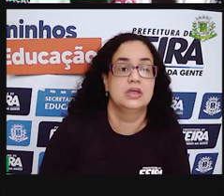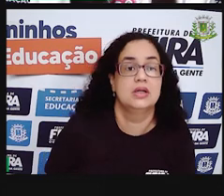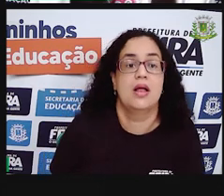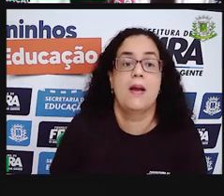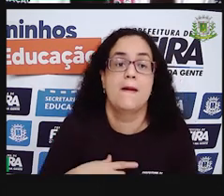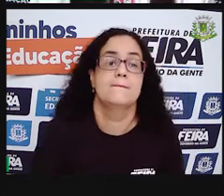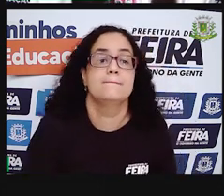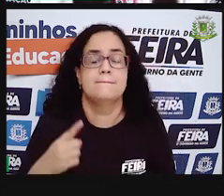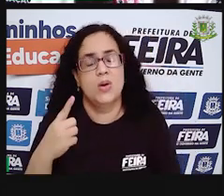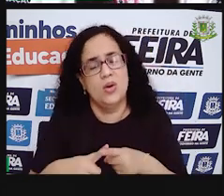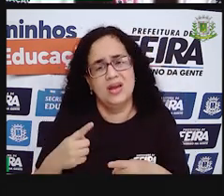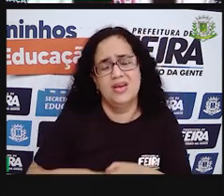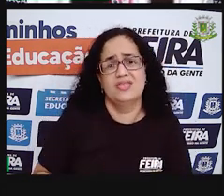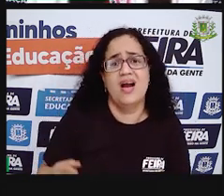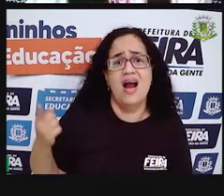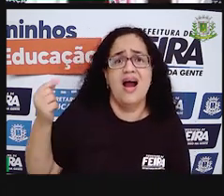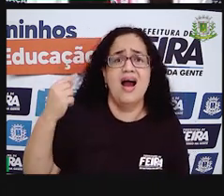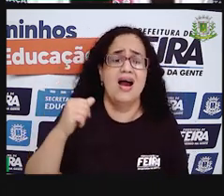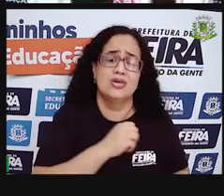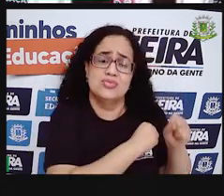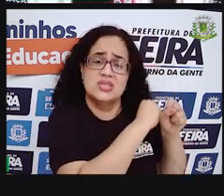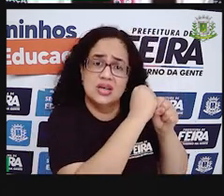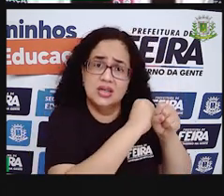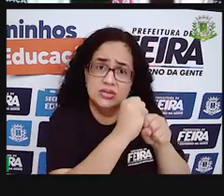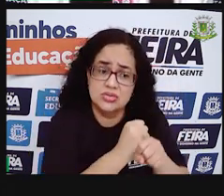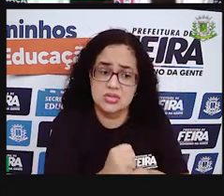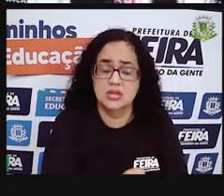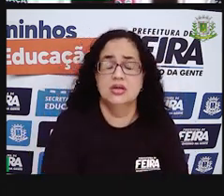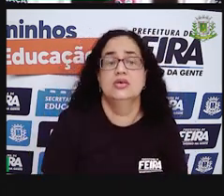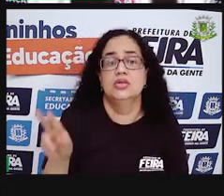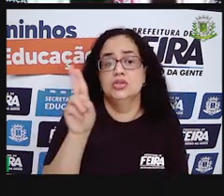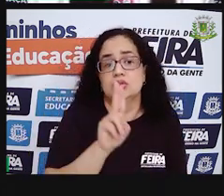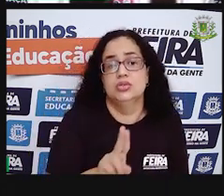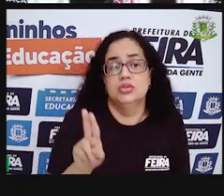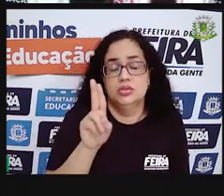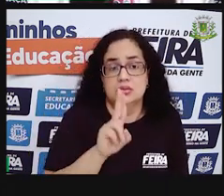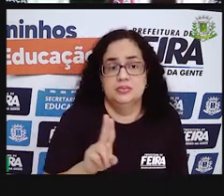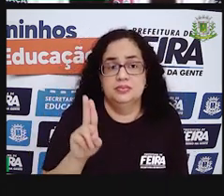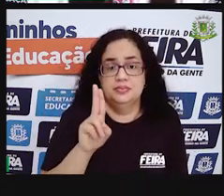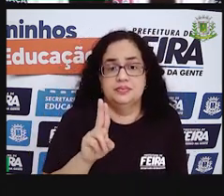aparecem porque, por muito tempo, elas foram utilizadas para